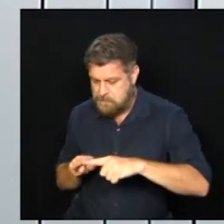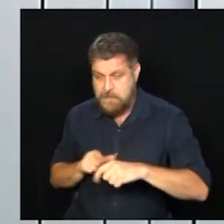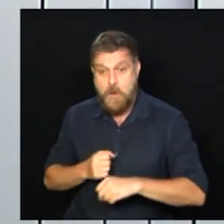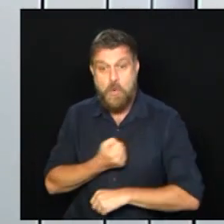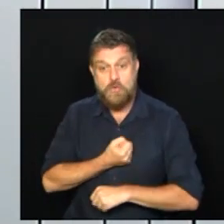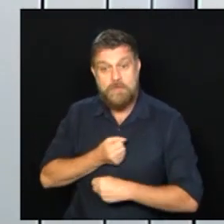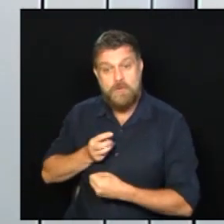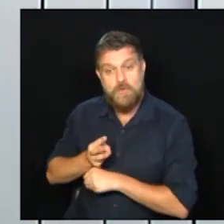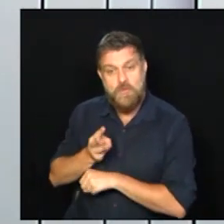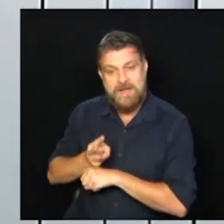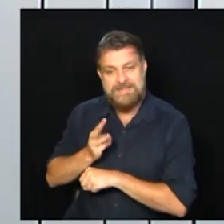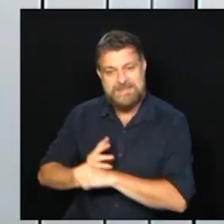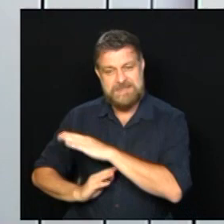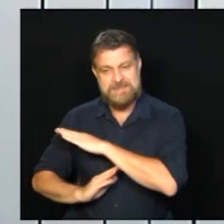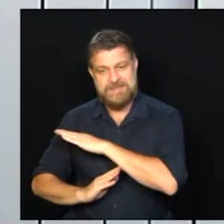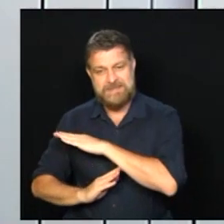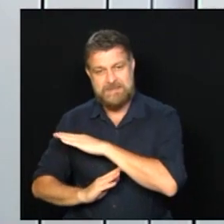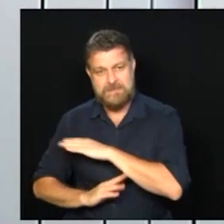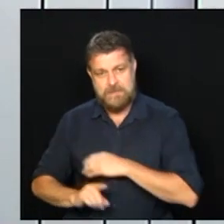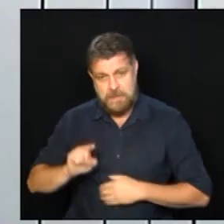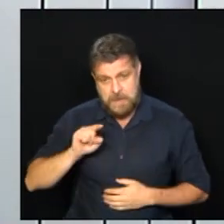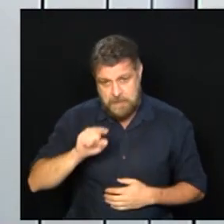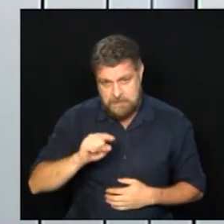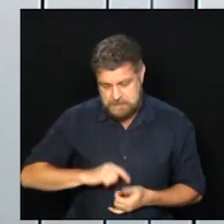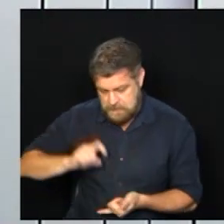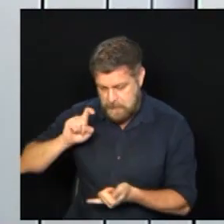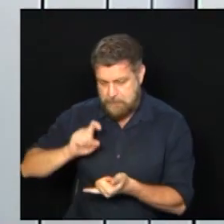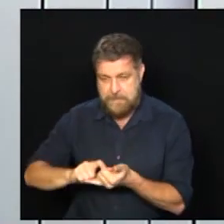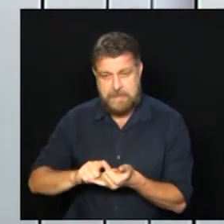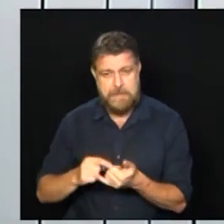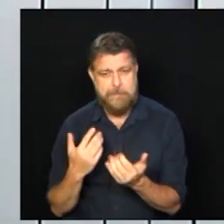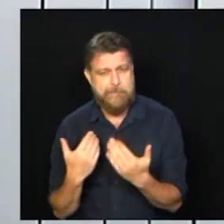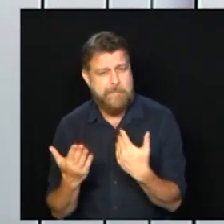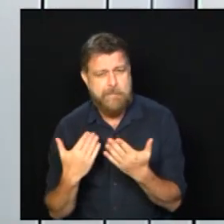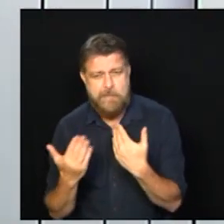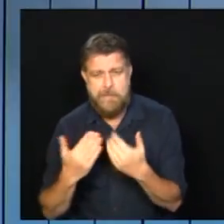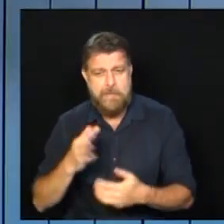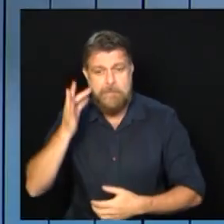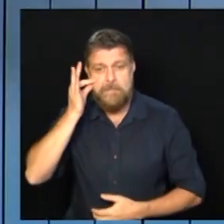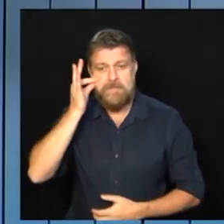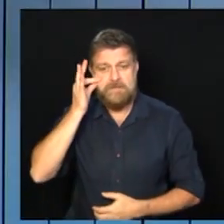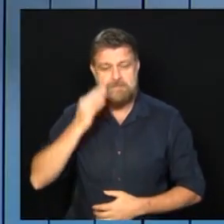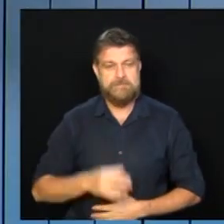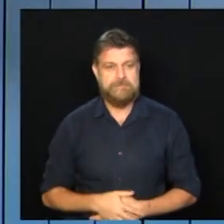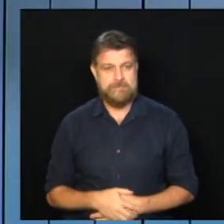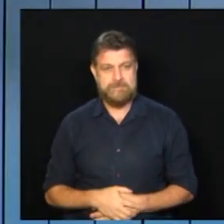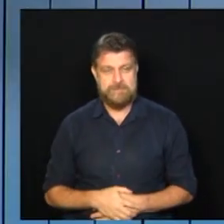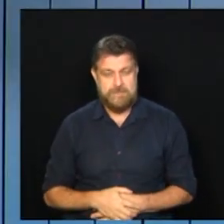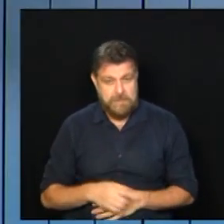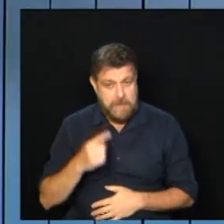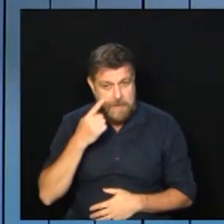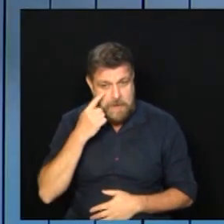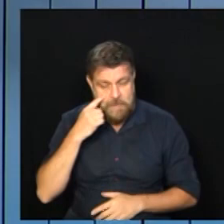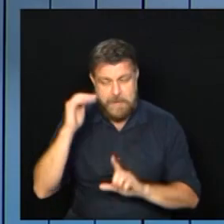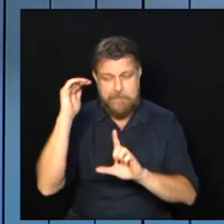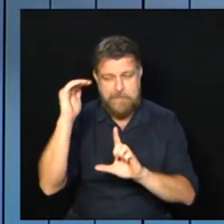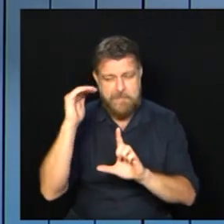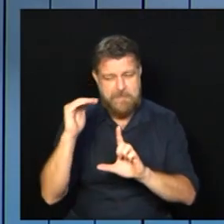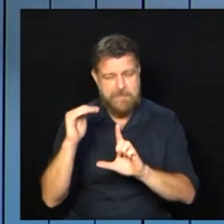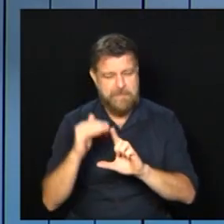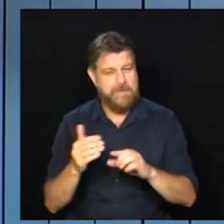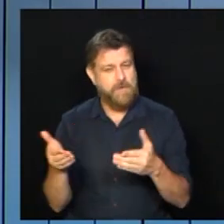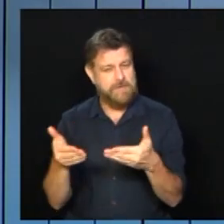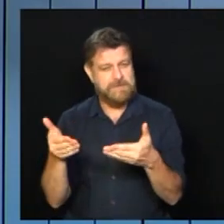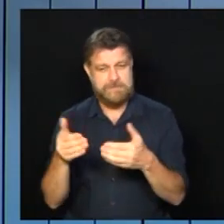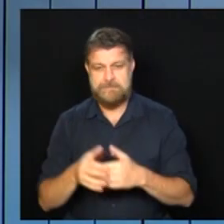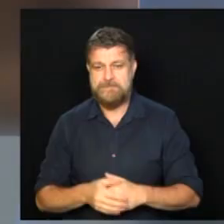o WhatsApp da TV Câmara Campinas. Você aperta que a gente conversa ao vivo. Confira agora os destaques de